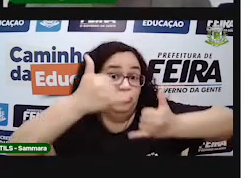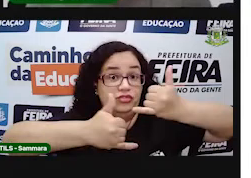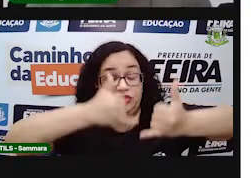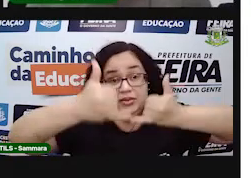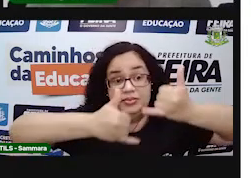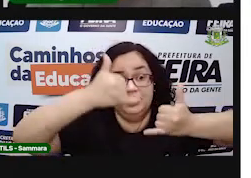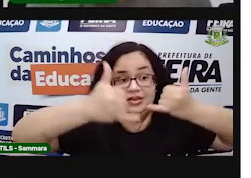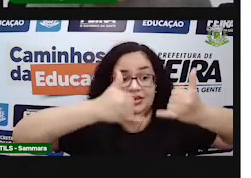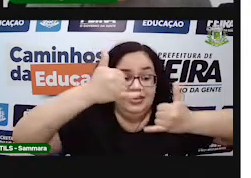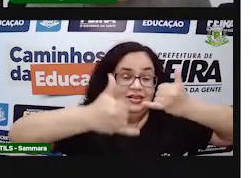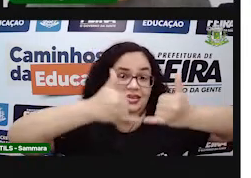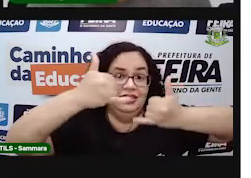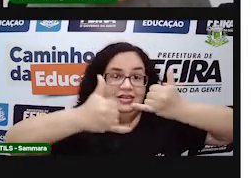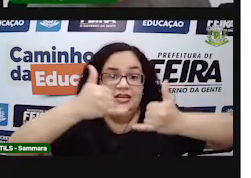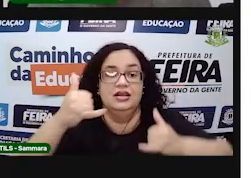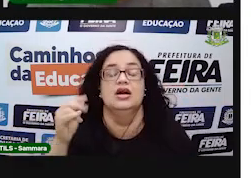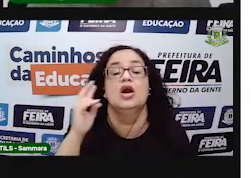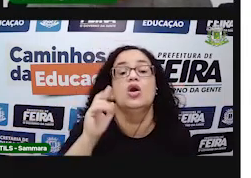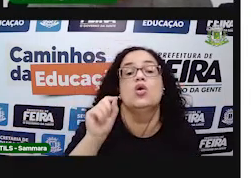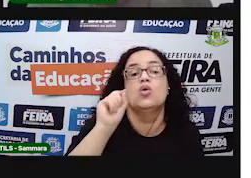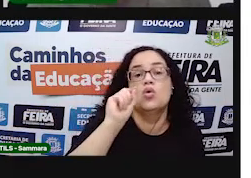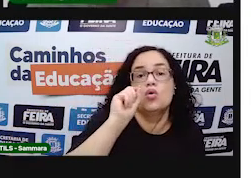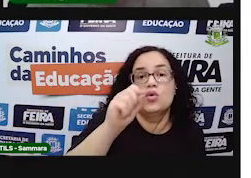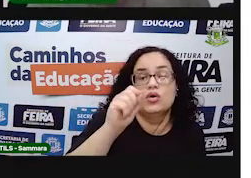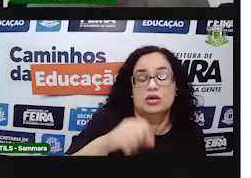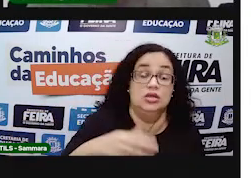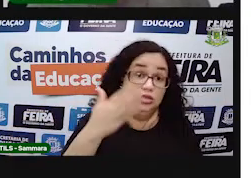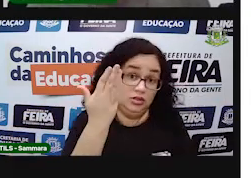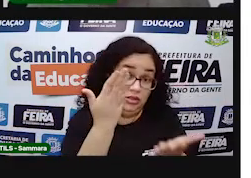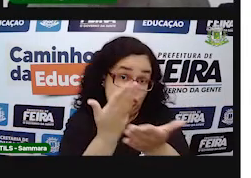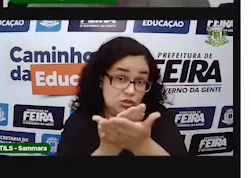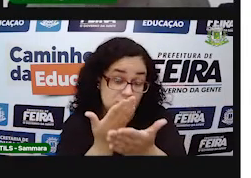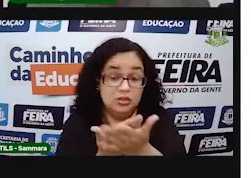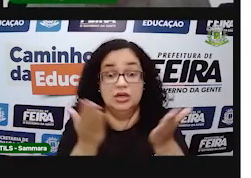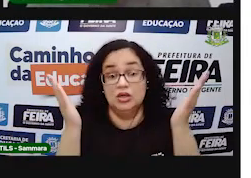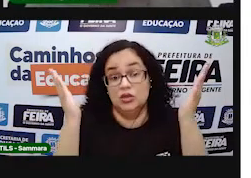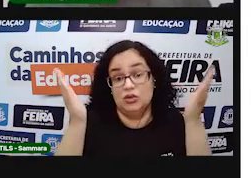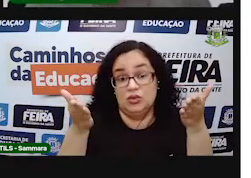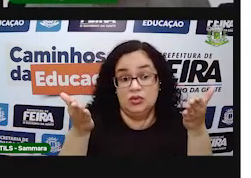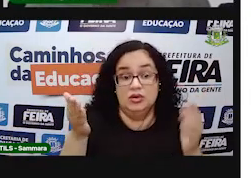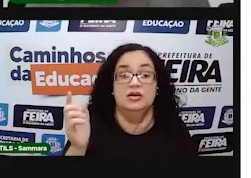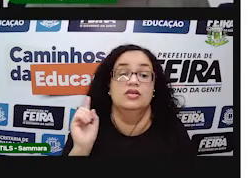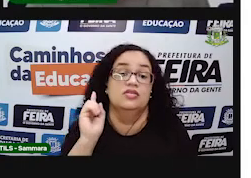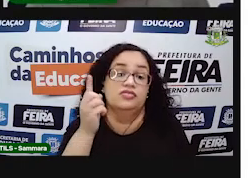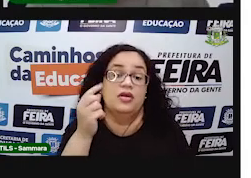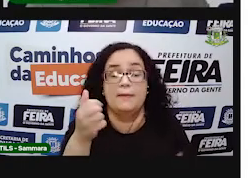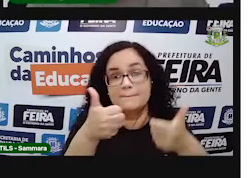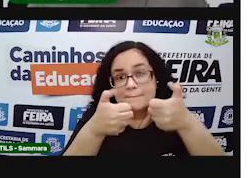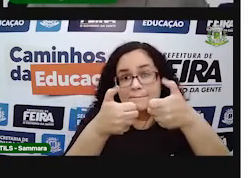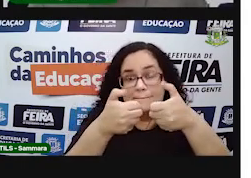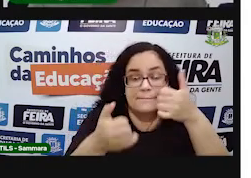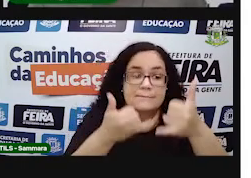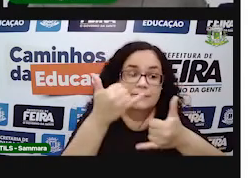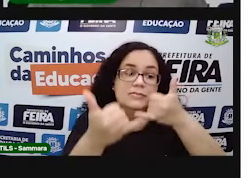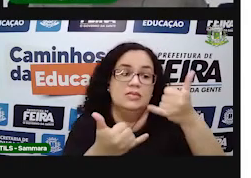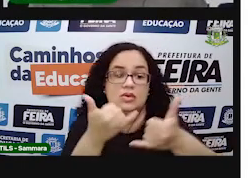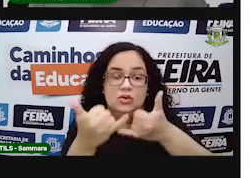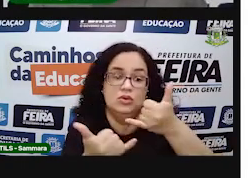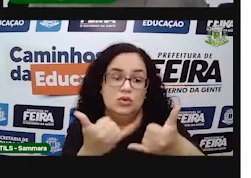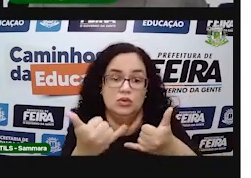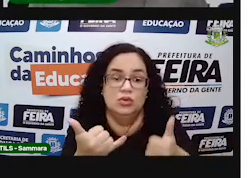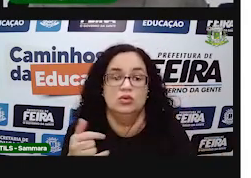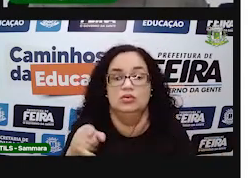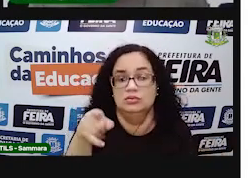vai brincar, olha só, com o que a gente acabou de estudar. a gente vai fazer um gamezinho